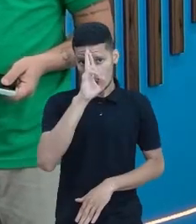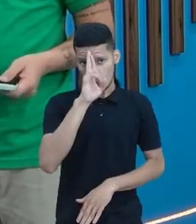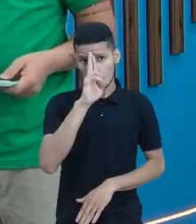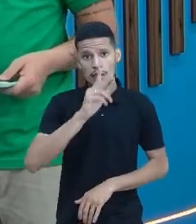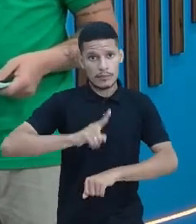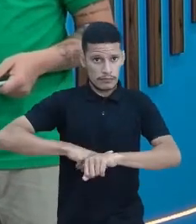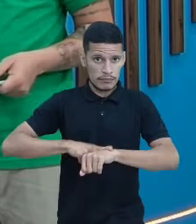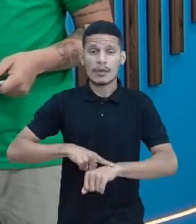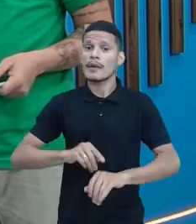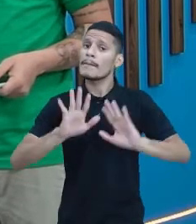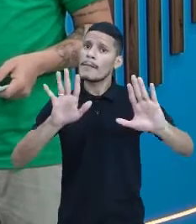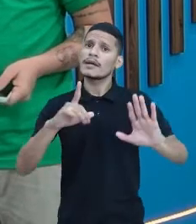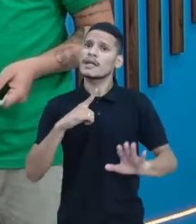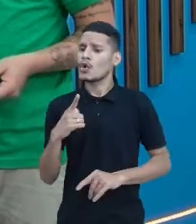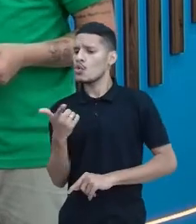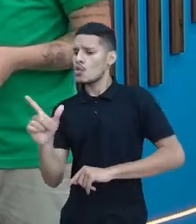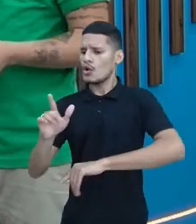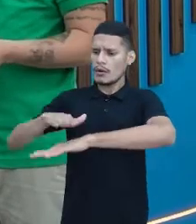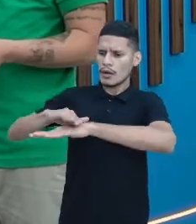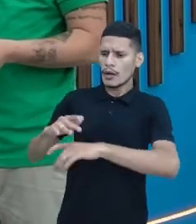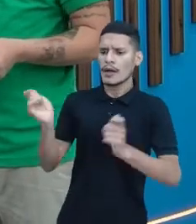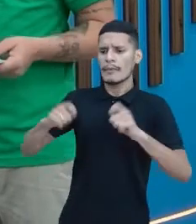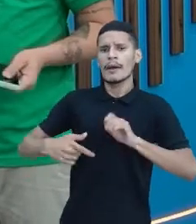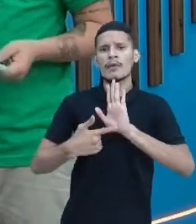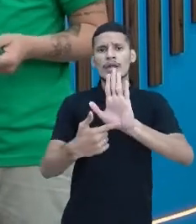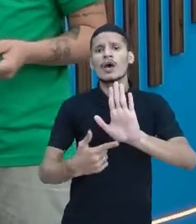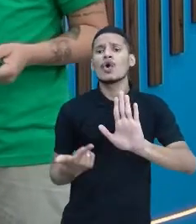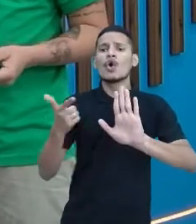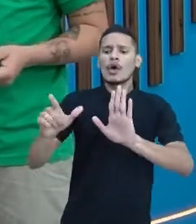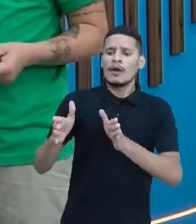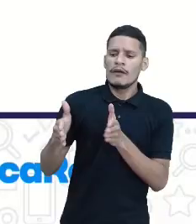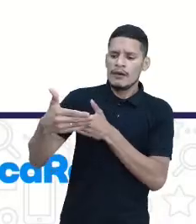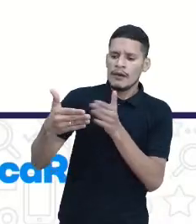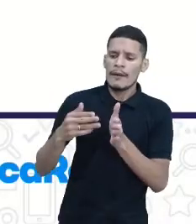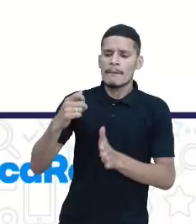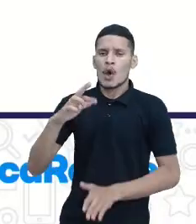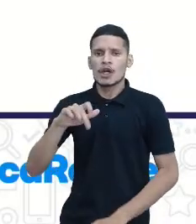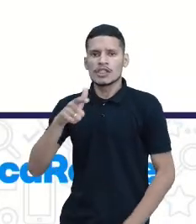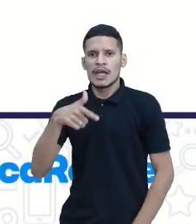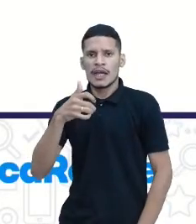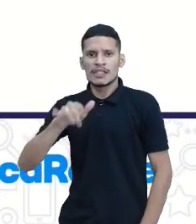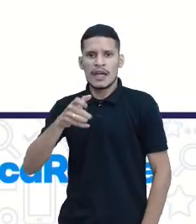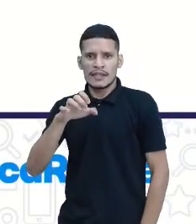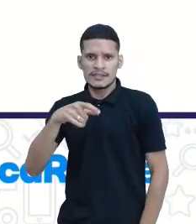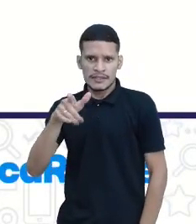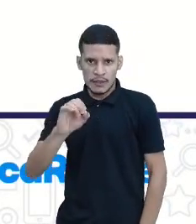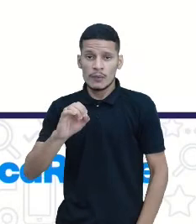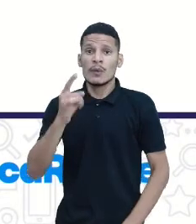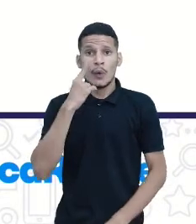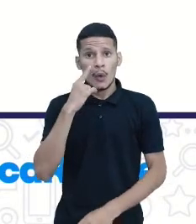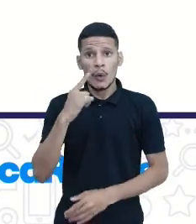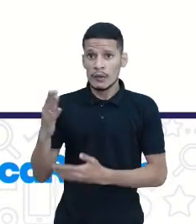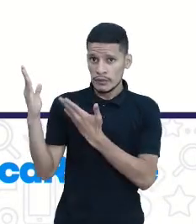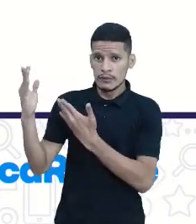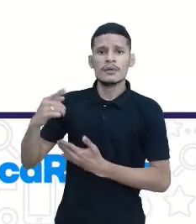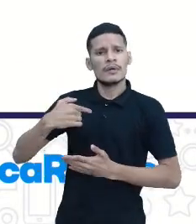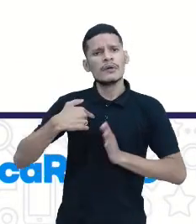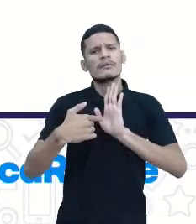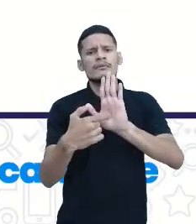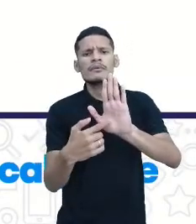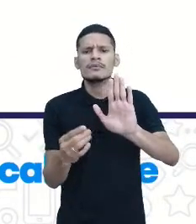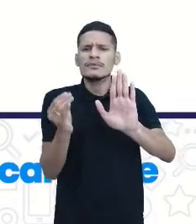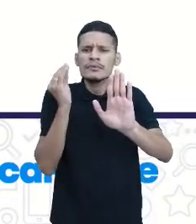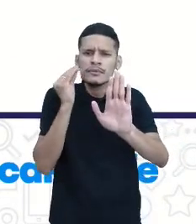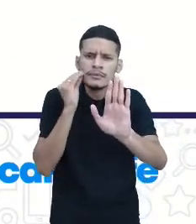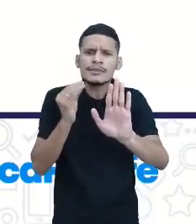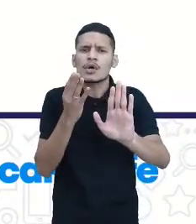ver que existem outras projeções. Então, nesse caso aí, voltando ao triângulo retângulo, cada elemento eu estou tentando botar numa cor diferente para a gente